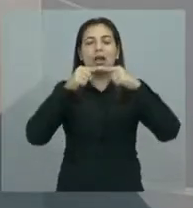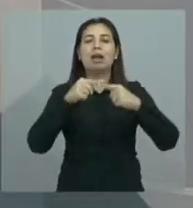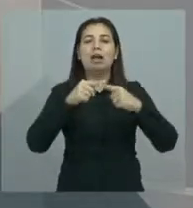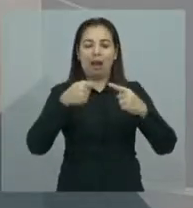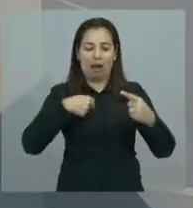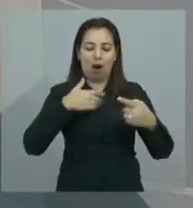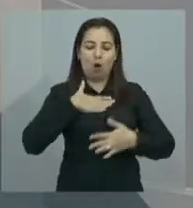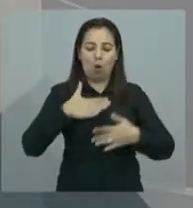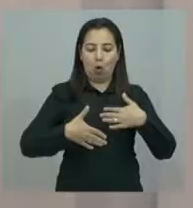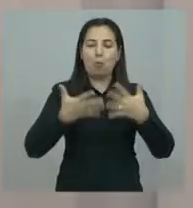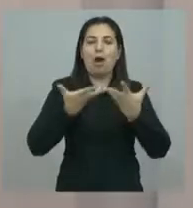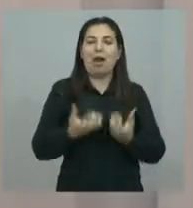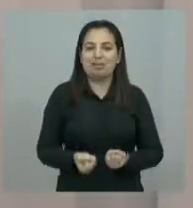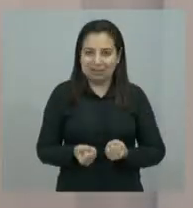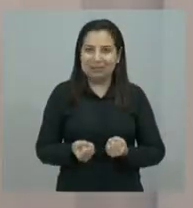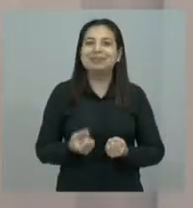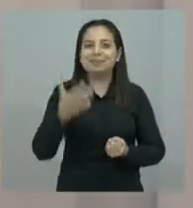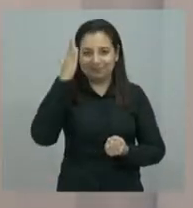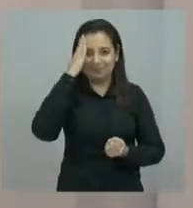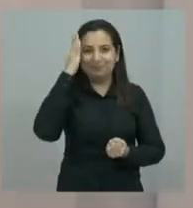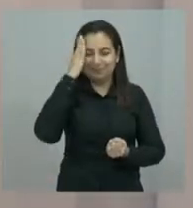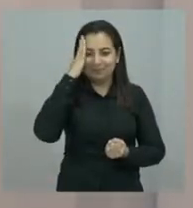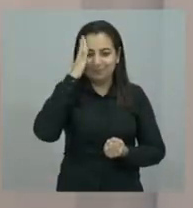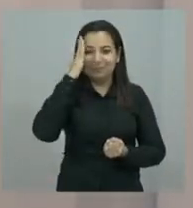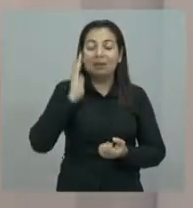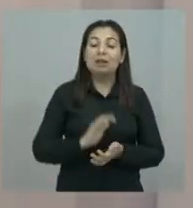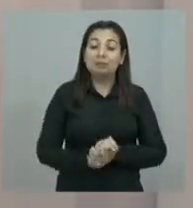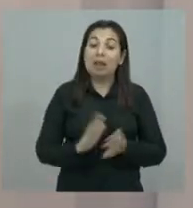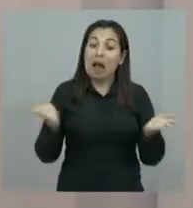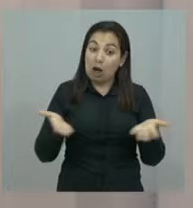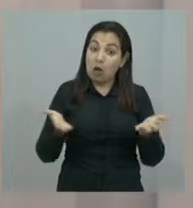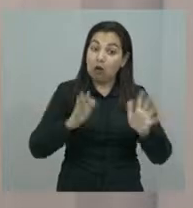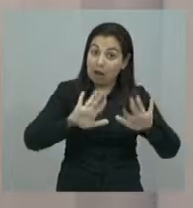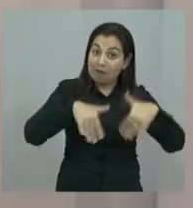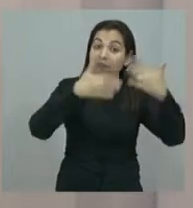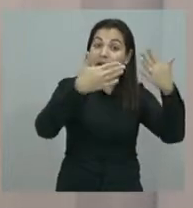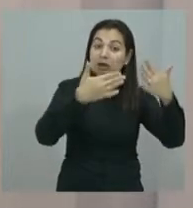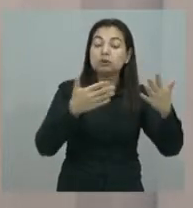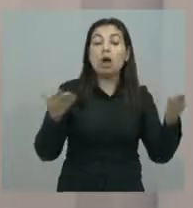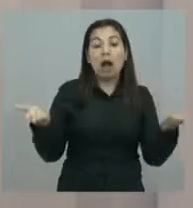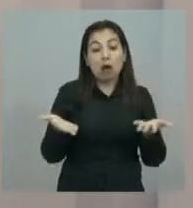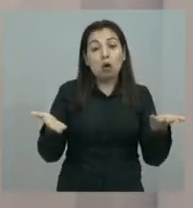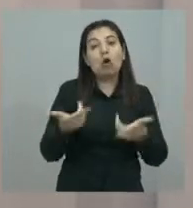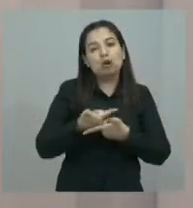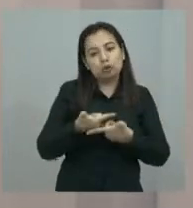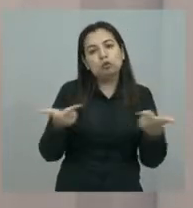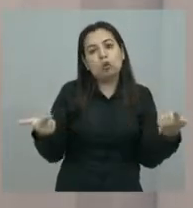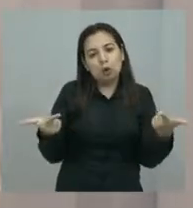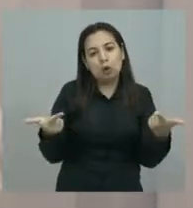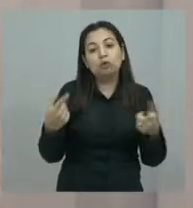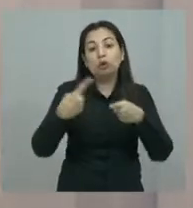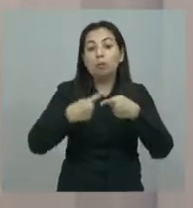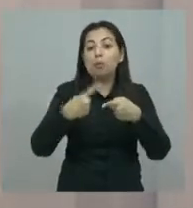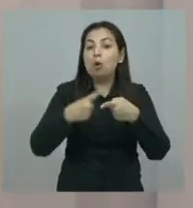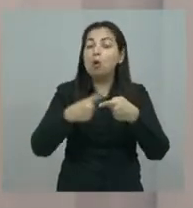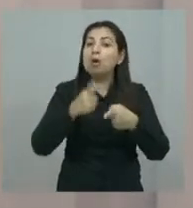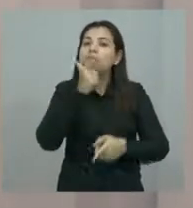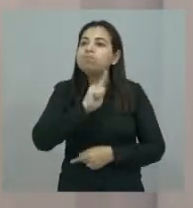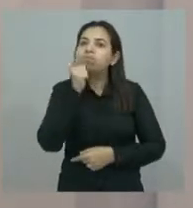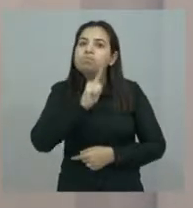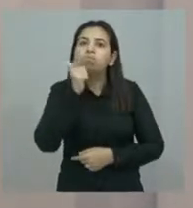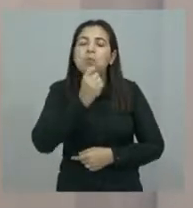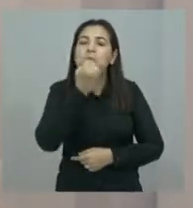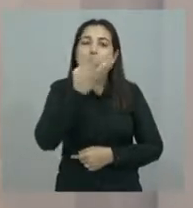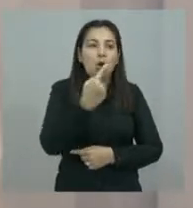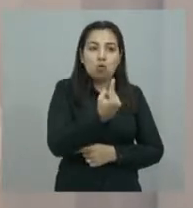estágio. Normalmente, agora com o avanço, as pessoas já têm sorte porque normalmente estão tudo dando certo. No primeiro